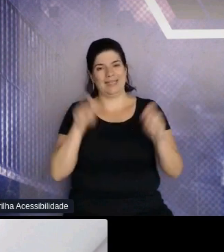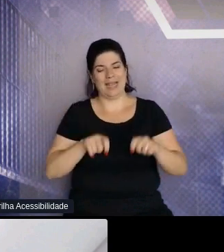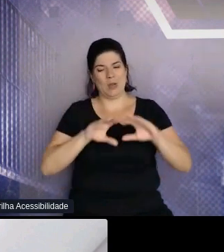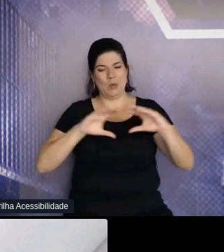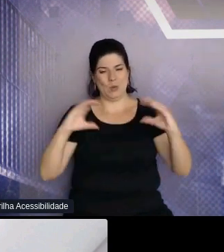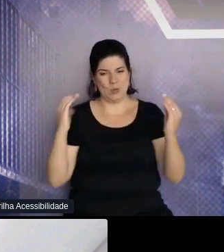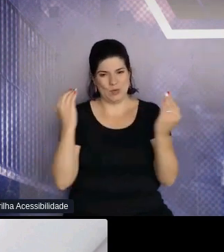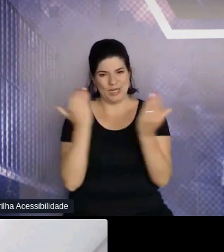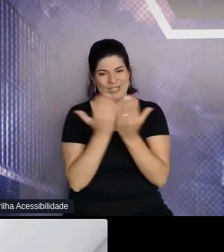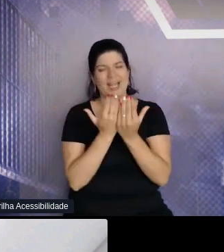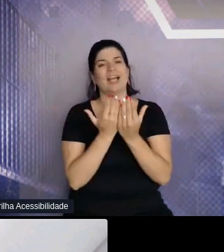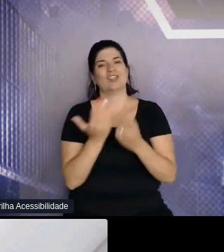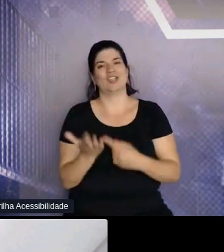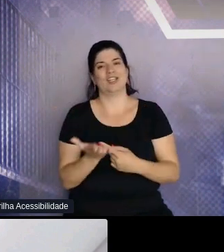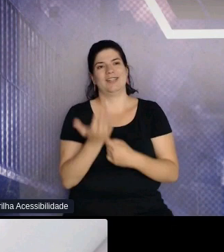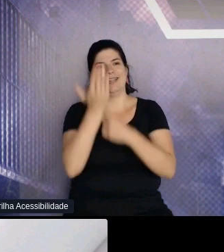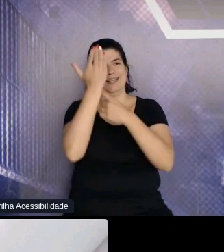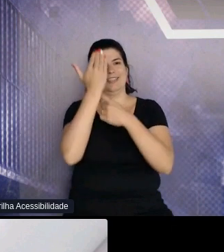de tecnologistas